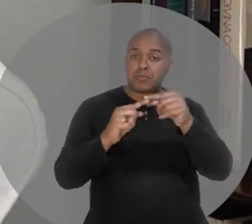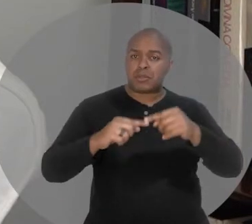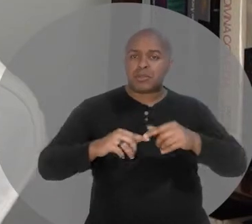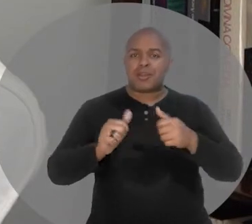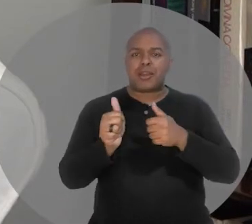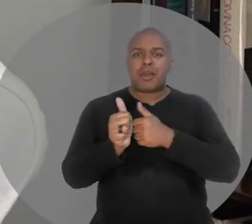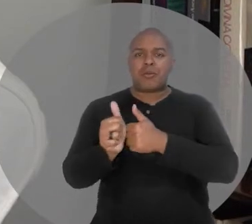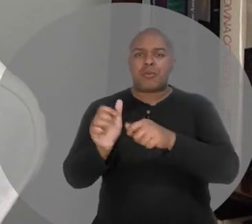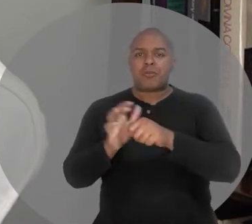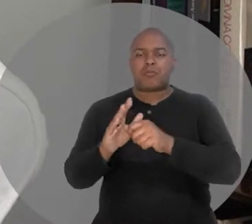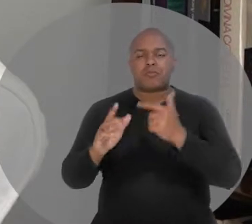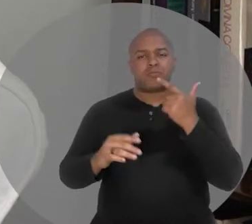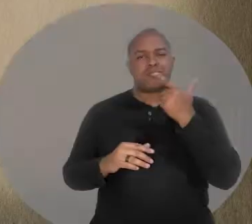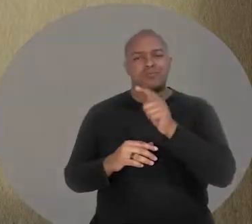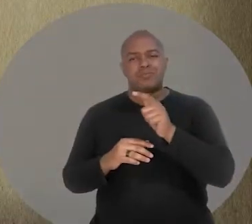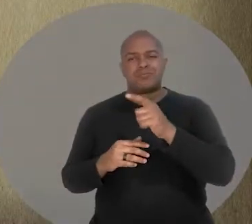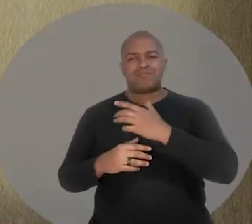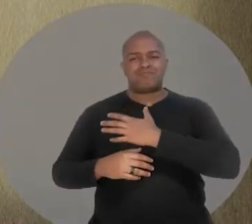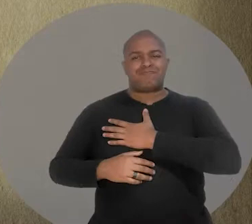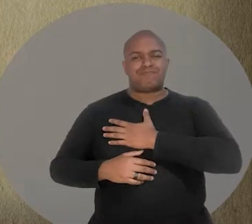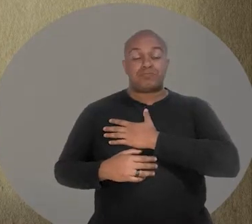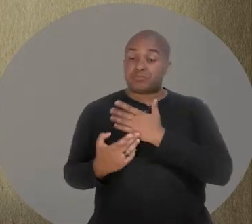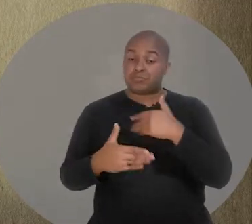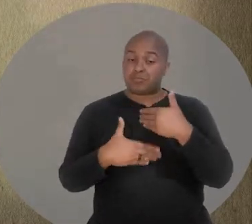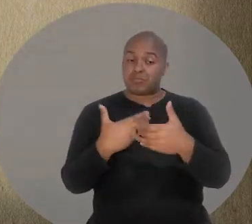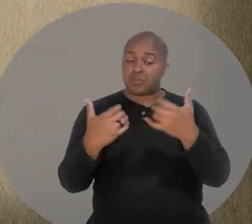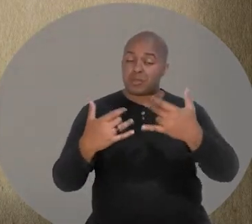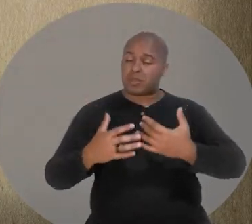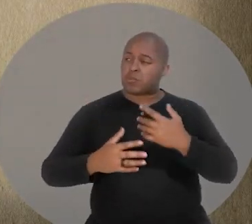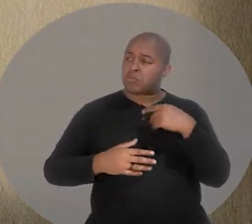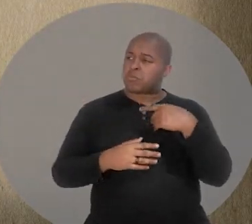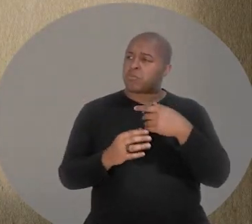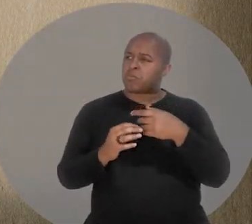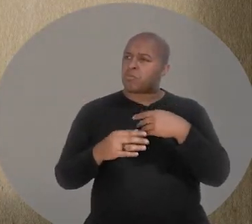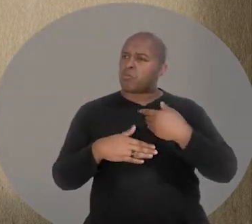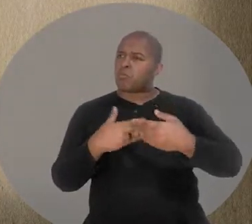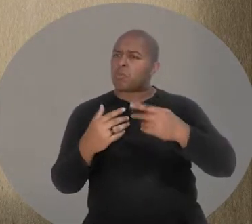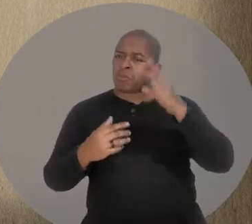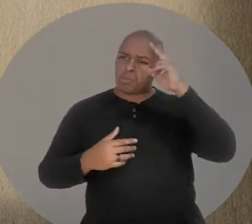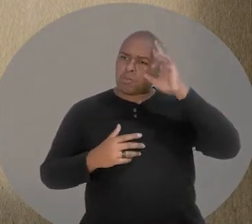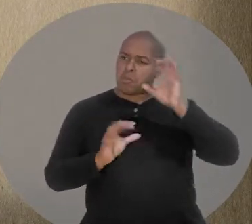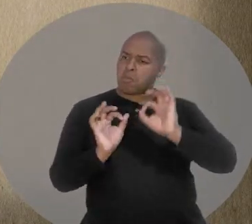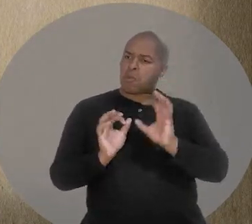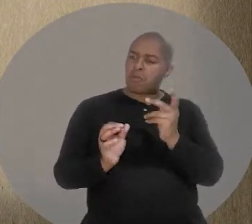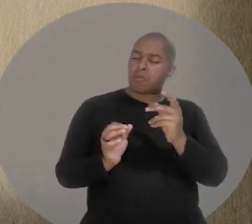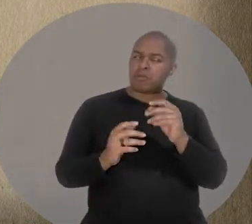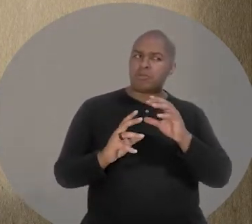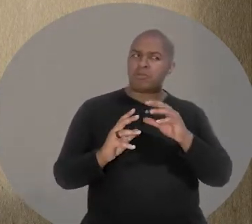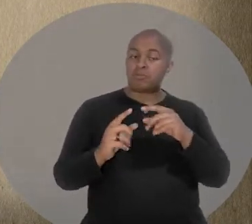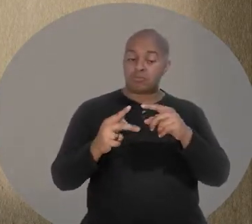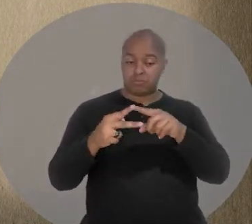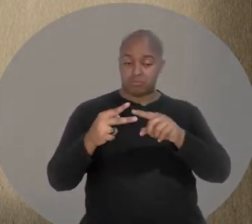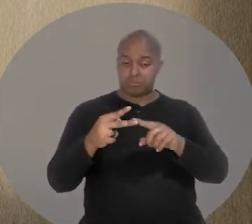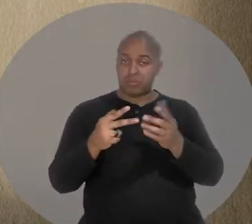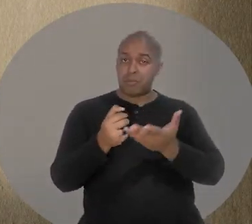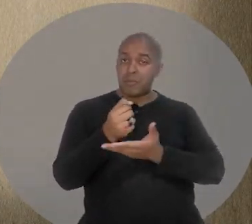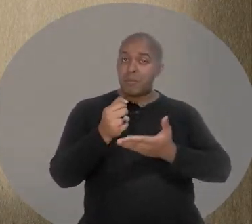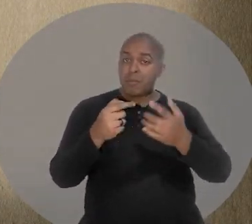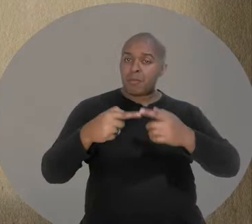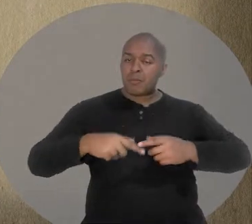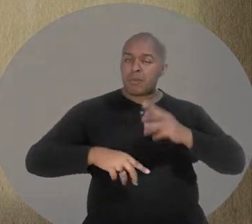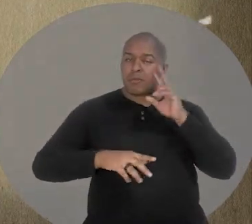esses caminhos que conquistou, né? Vejo-me então desenrolando o fio da meada da minha história. Duas partes